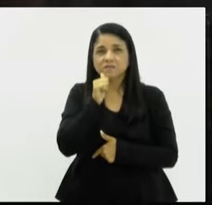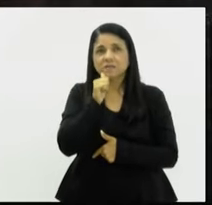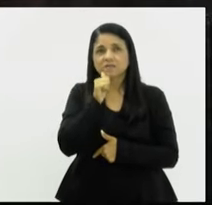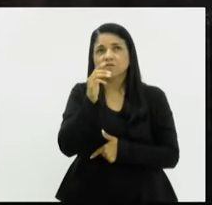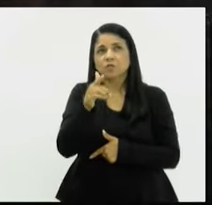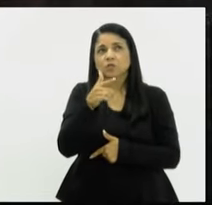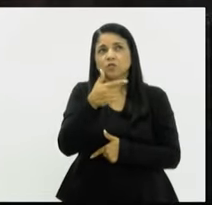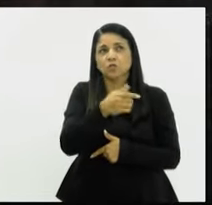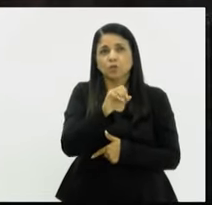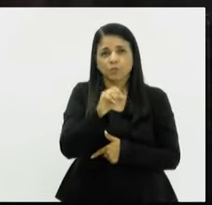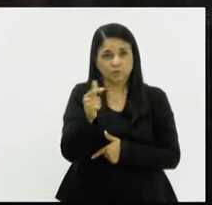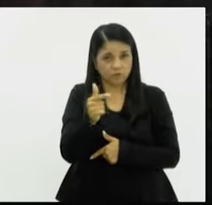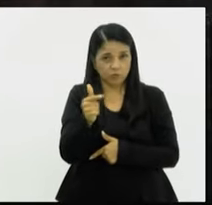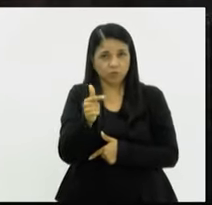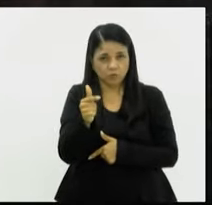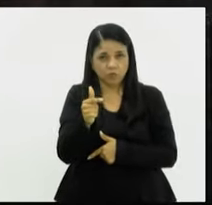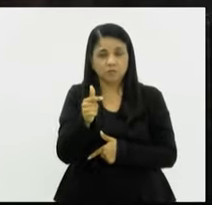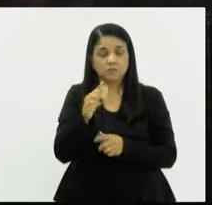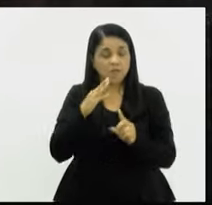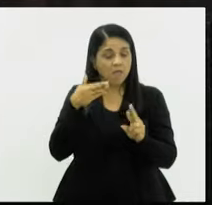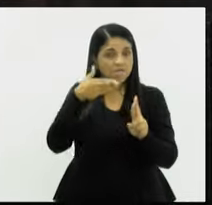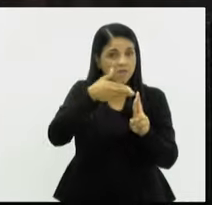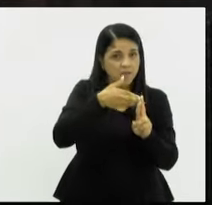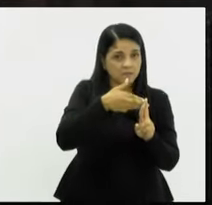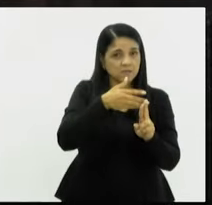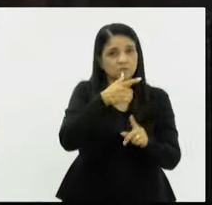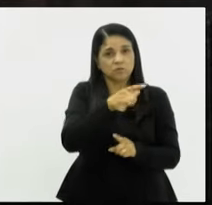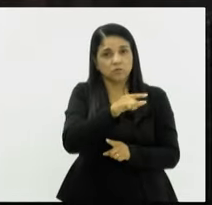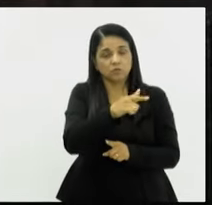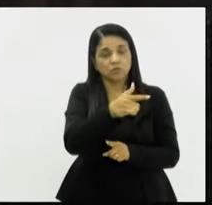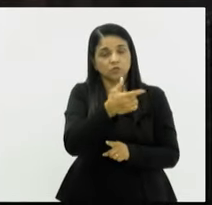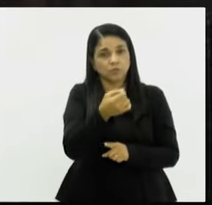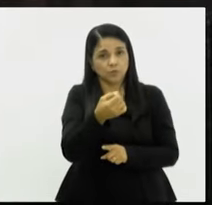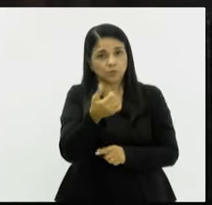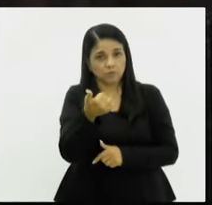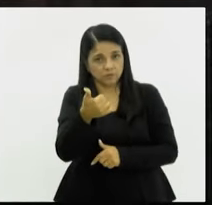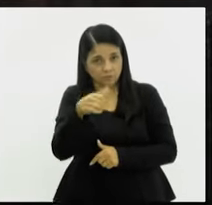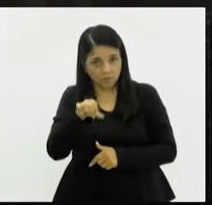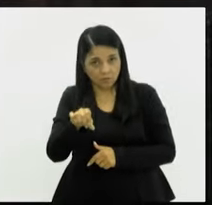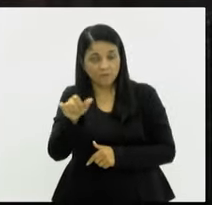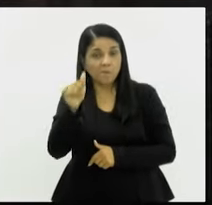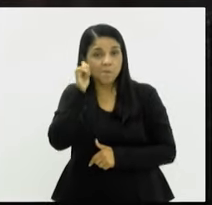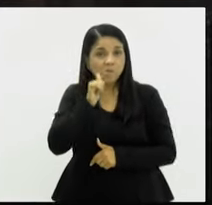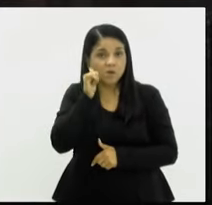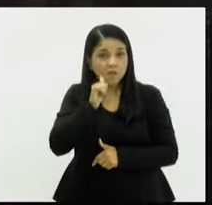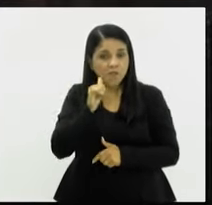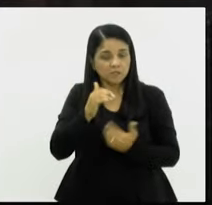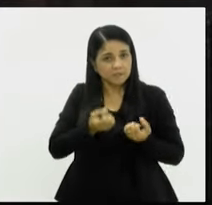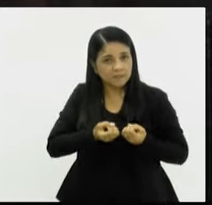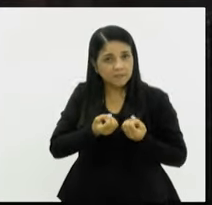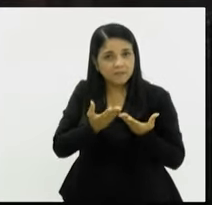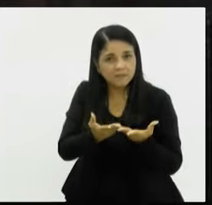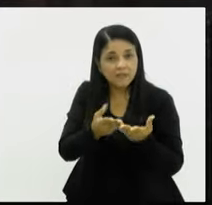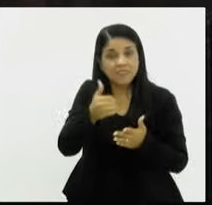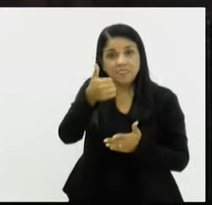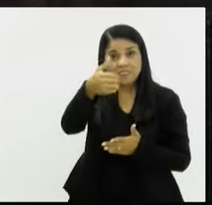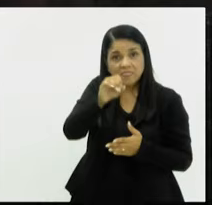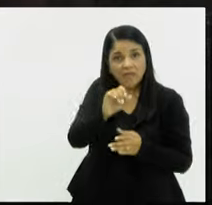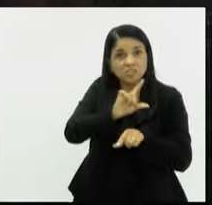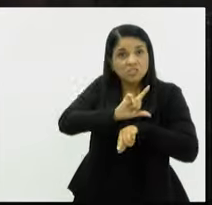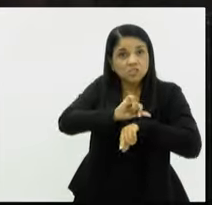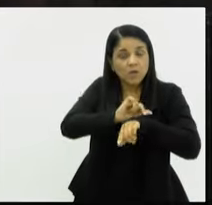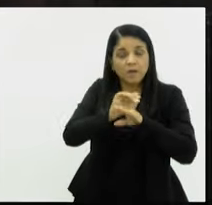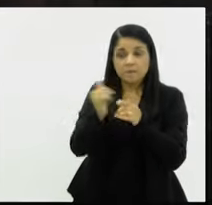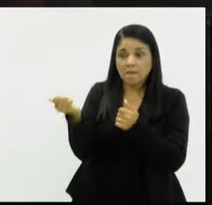lançada em 2022, com referência no ano de 2019, as mulheres dedicavam 10 horas a mais do